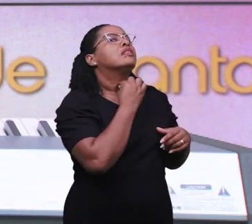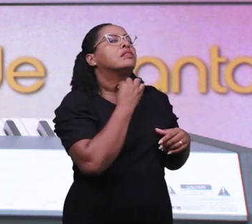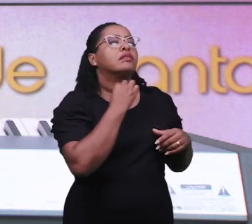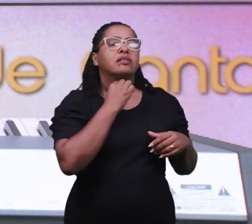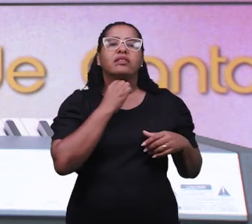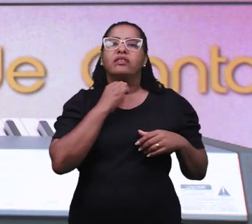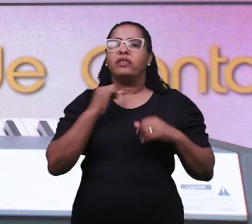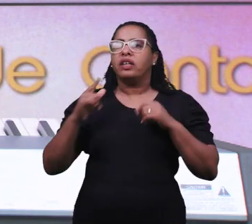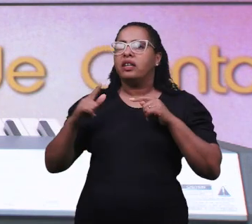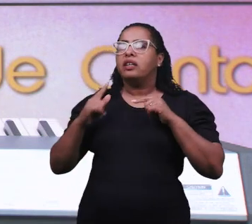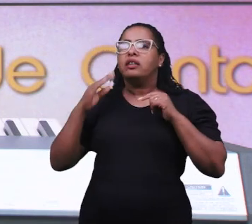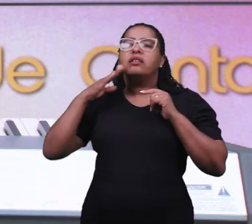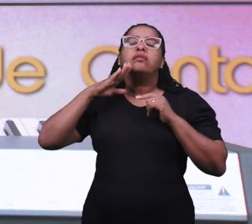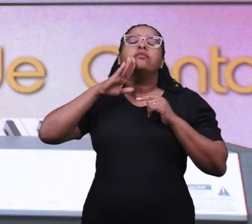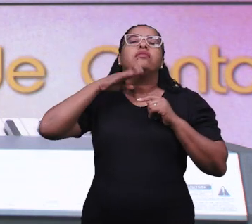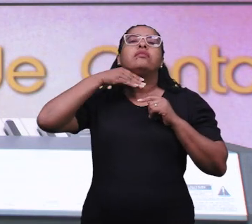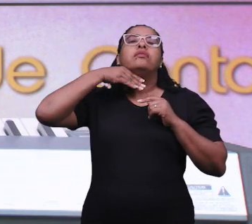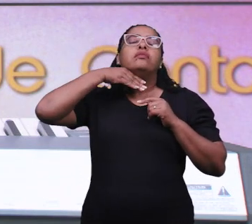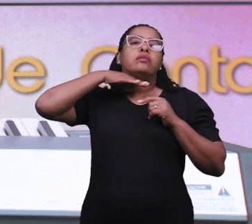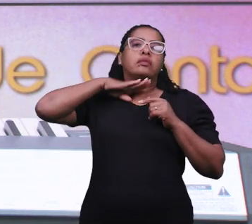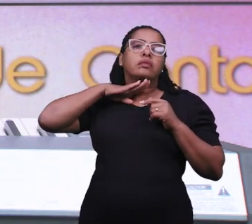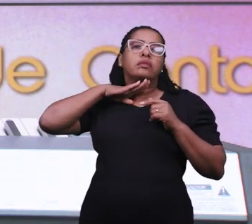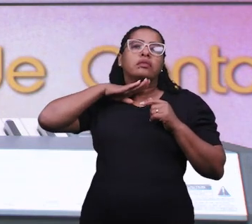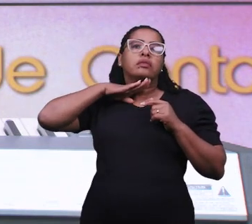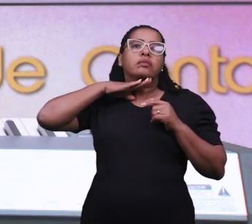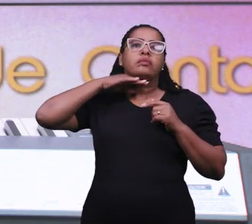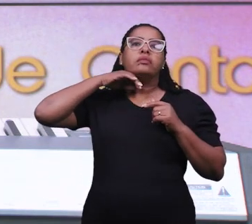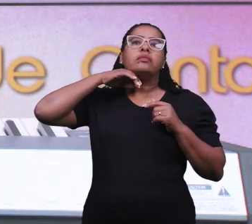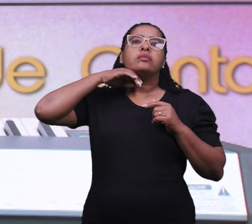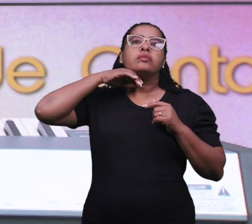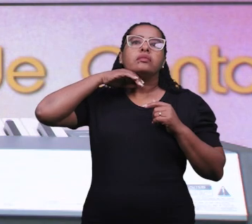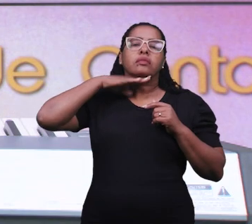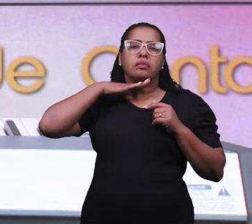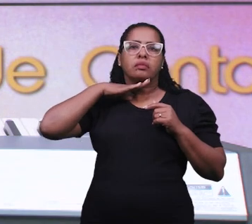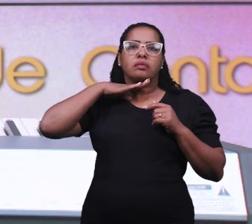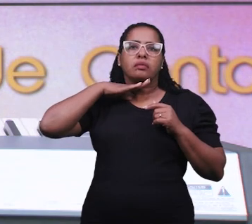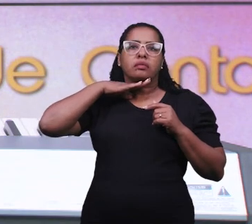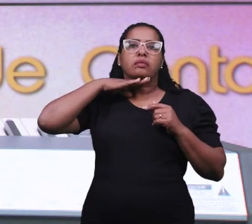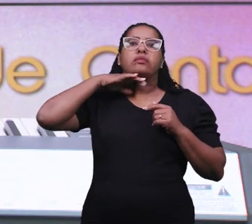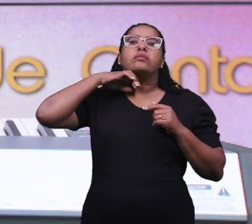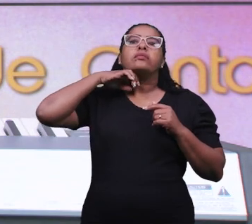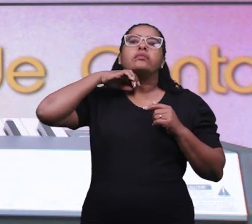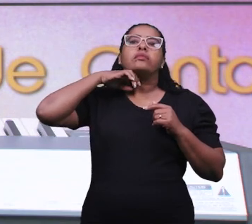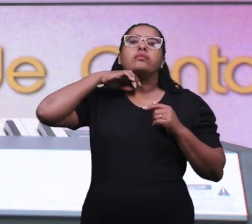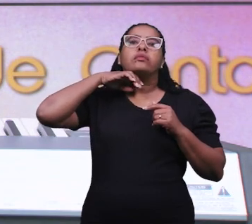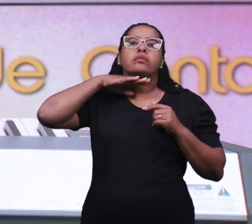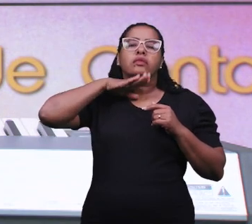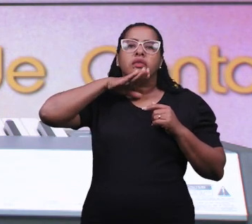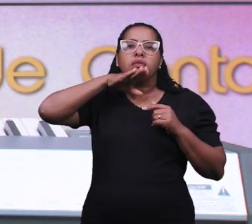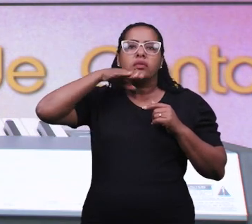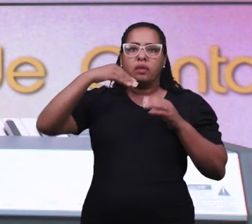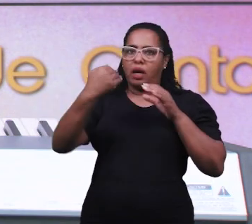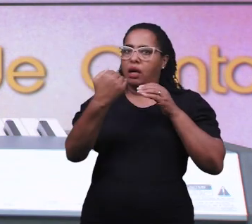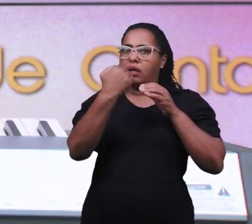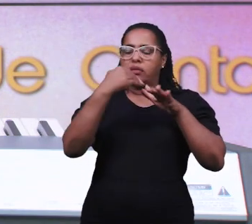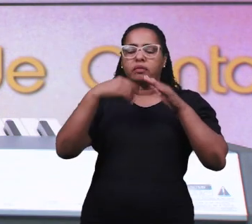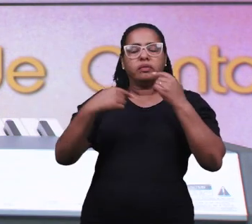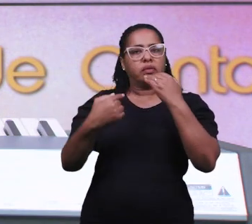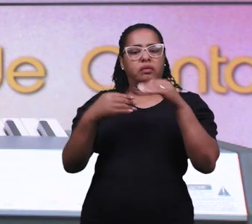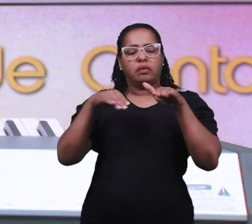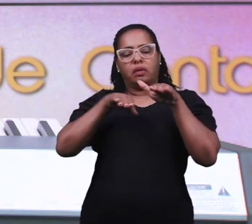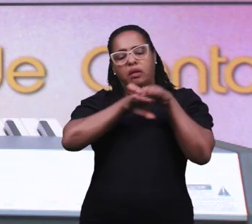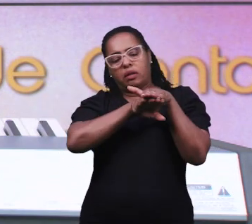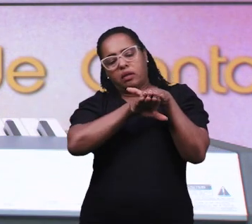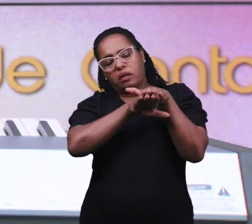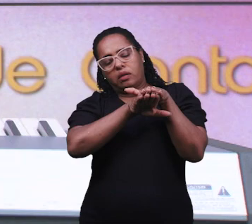vai direcionar a sua língua para baixo e para cima, dentro da boca mesmo. Ela vai ficar retinha, parada, posição